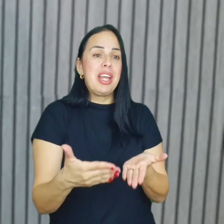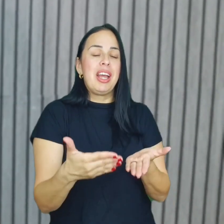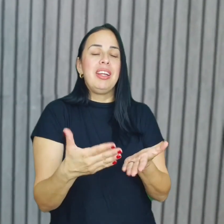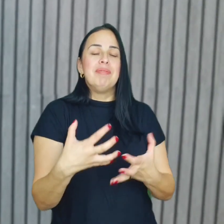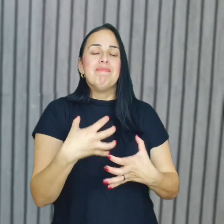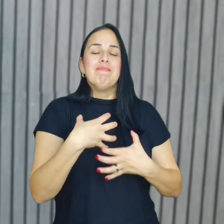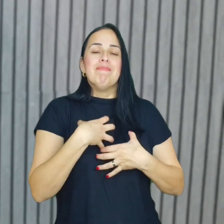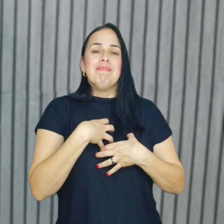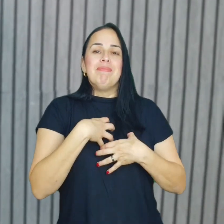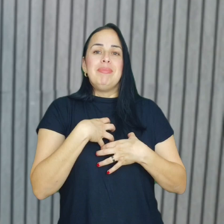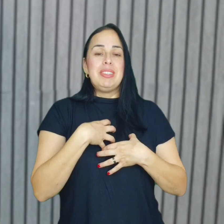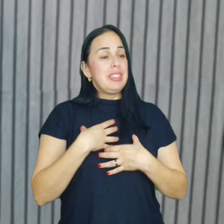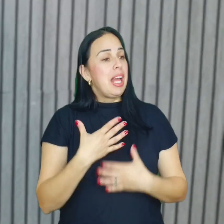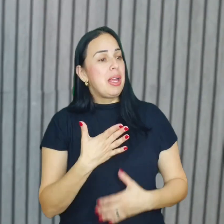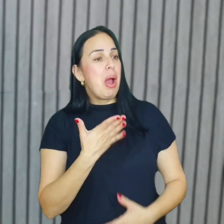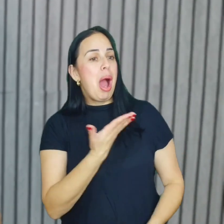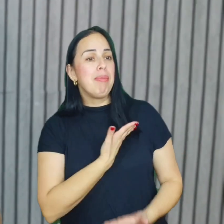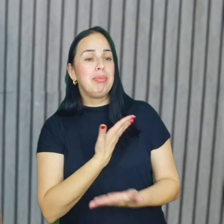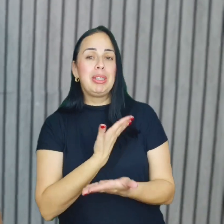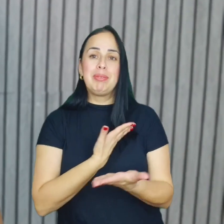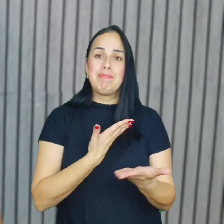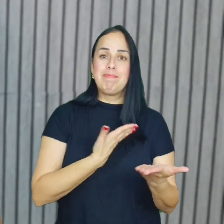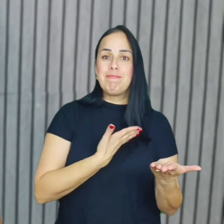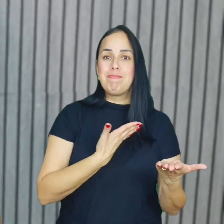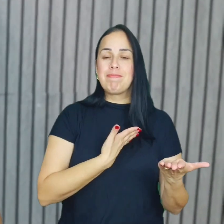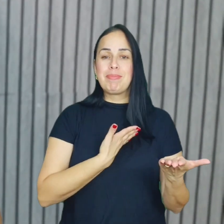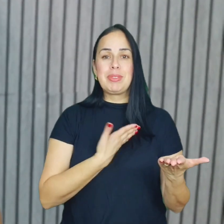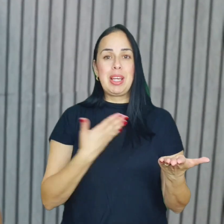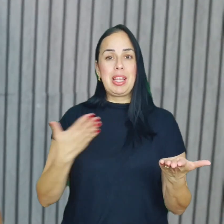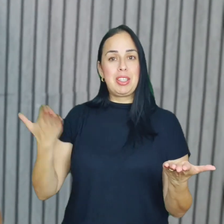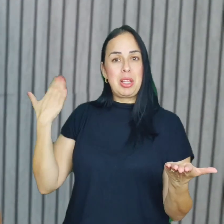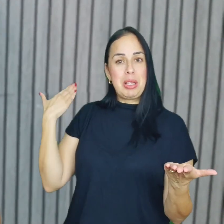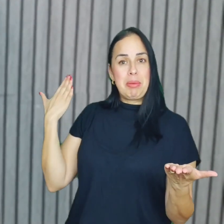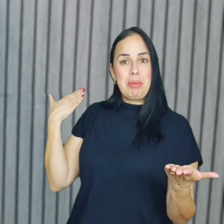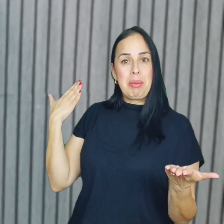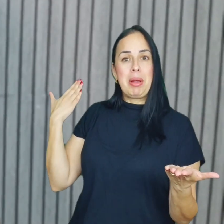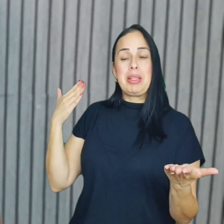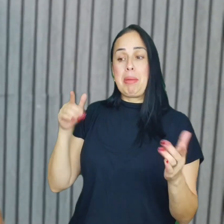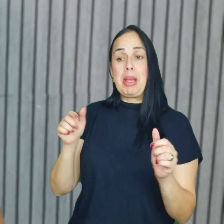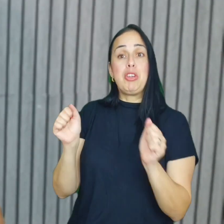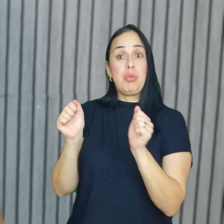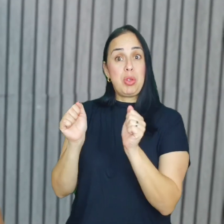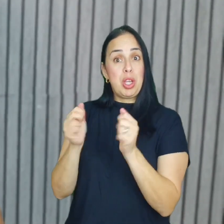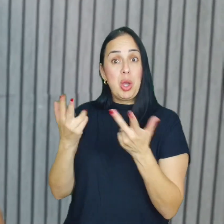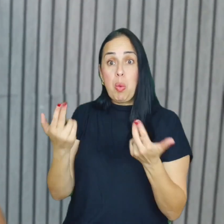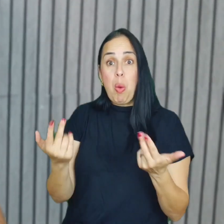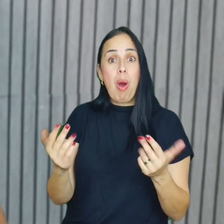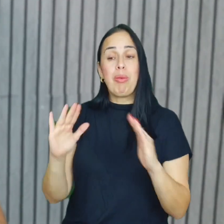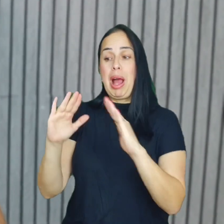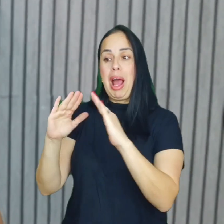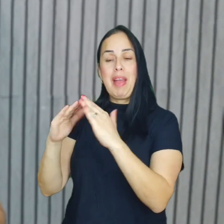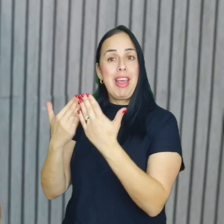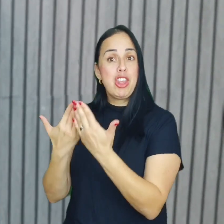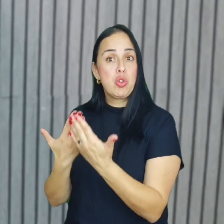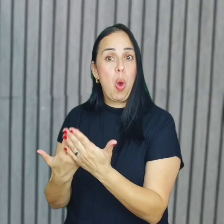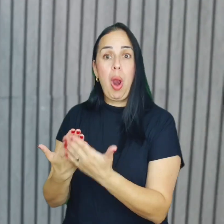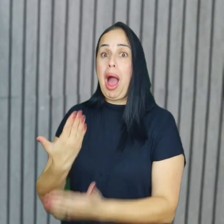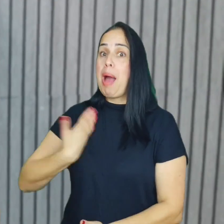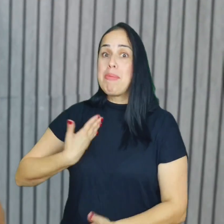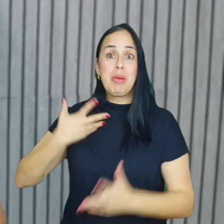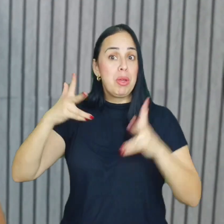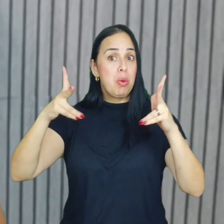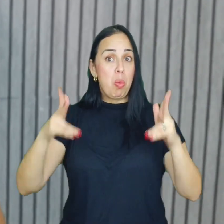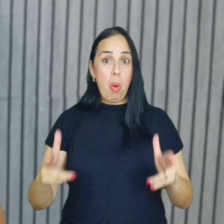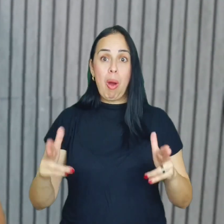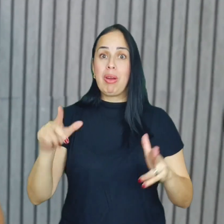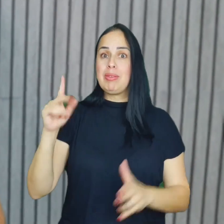se encontra, ele tem uns amigos daqui, que são os mesmos amigos que estão na escola também, aprendendo, né?